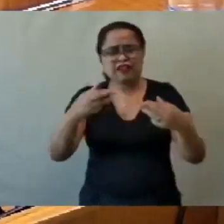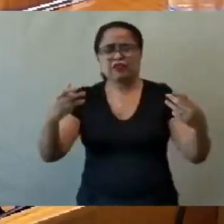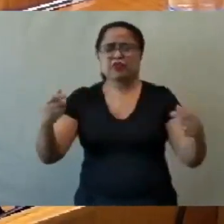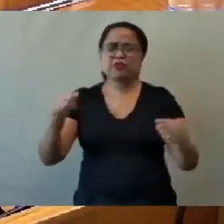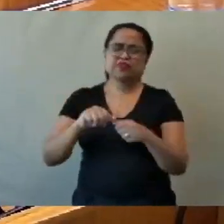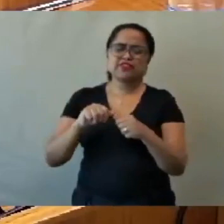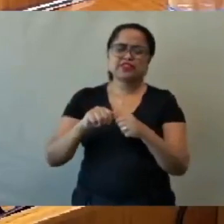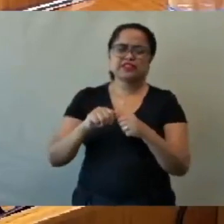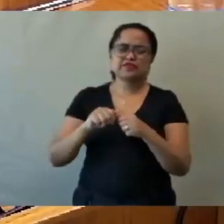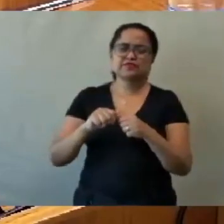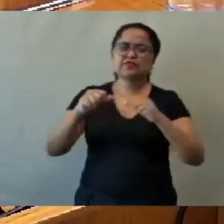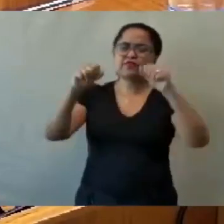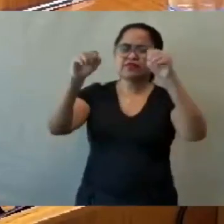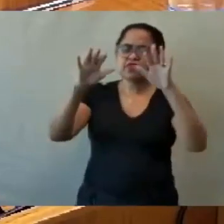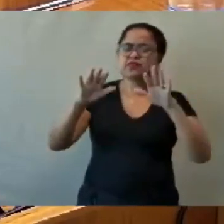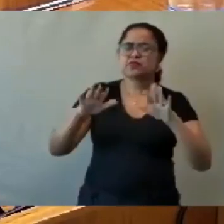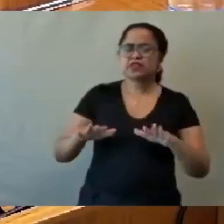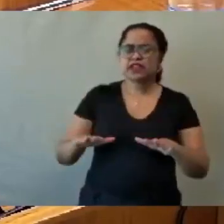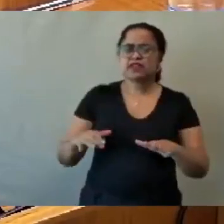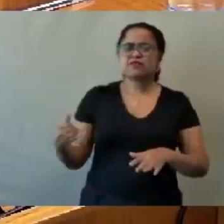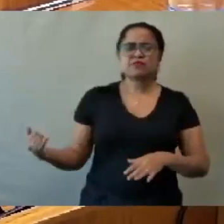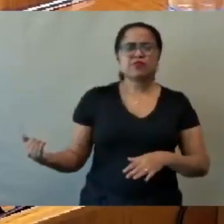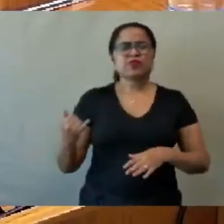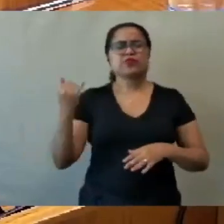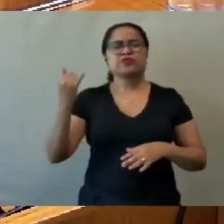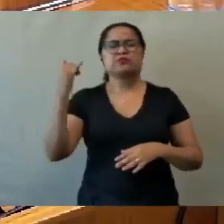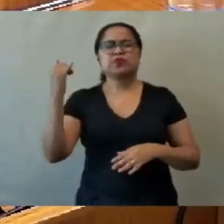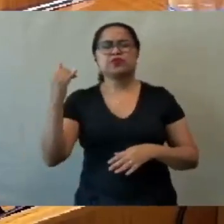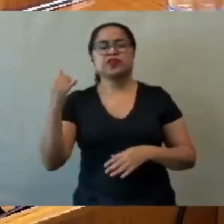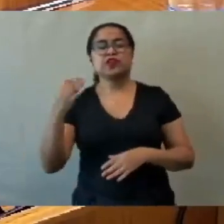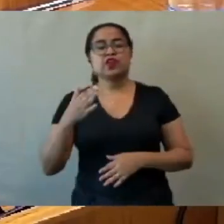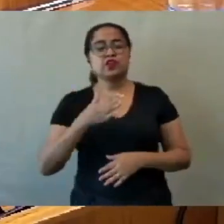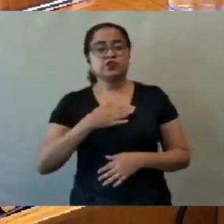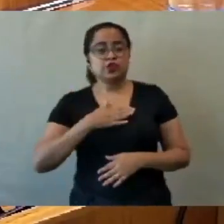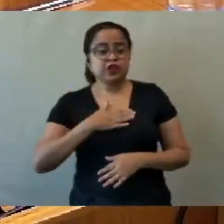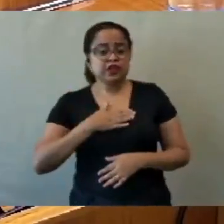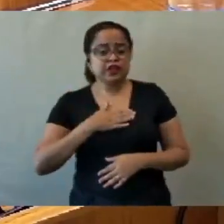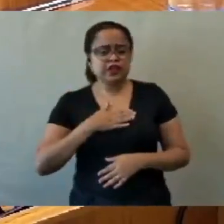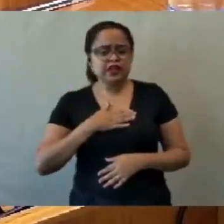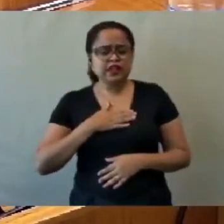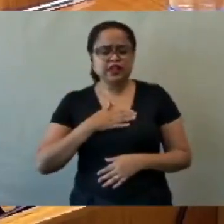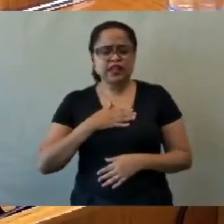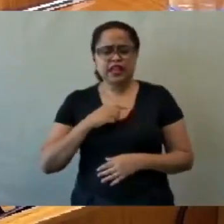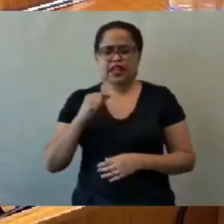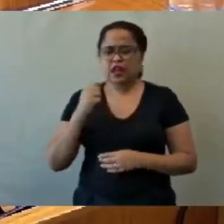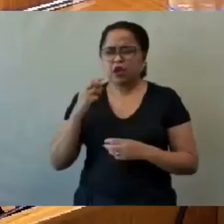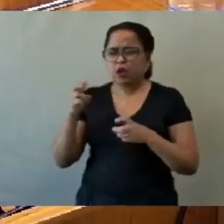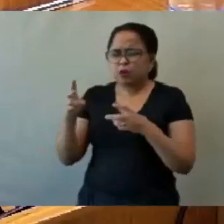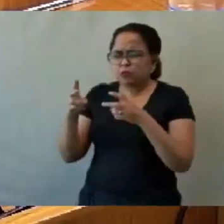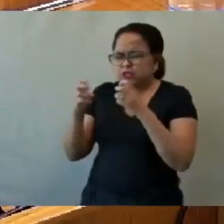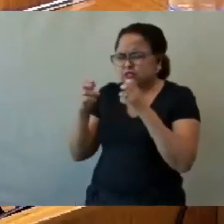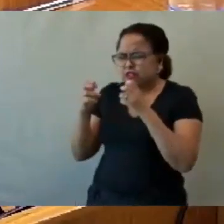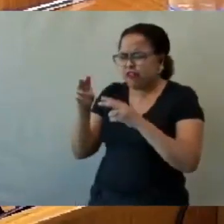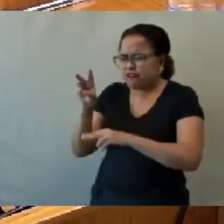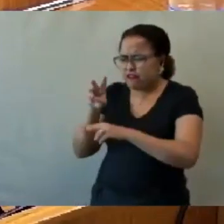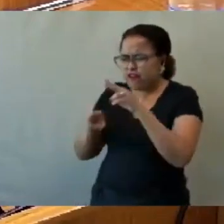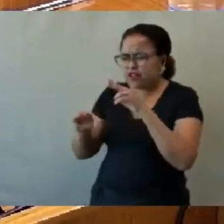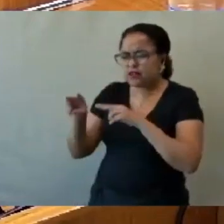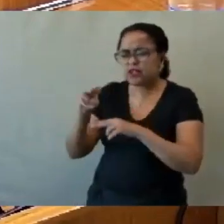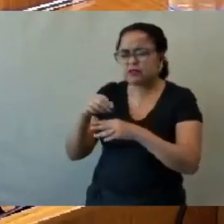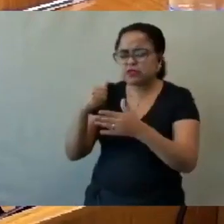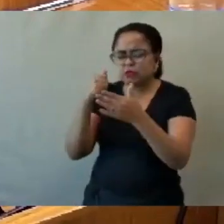muita importância, muito, porque eu estou aqui no meu cantinho, mas eu estou batalhando por tudo que